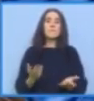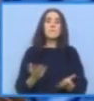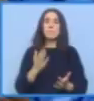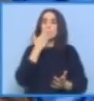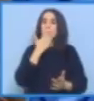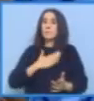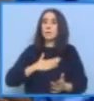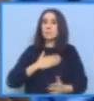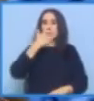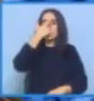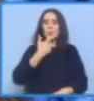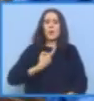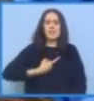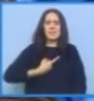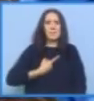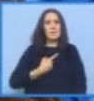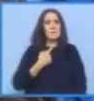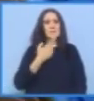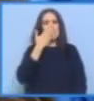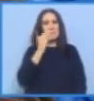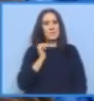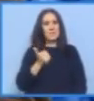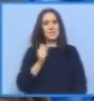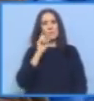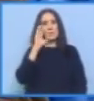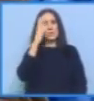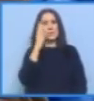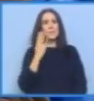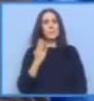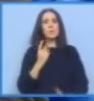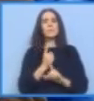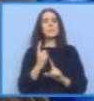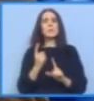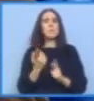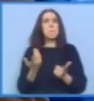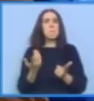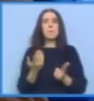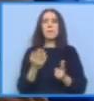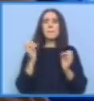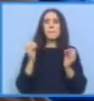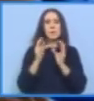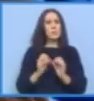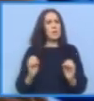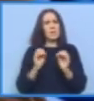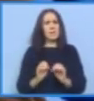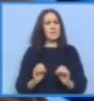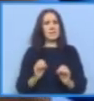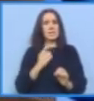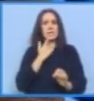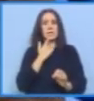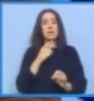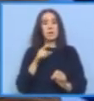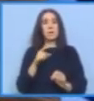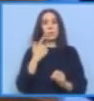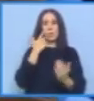Parece-me a mim, pessoalmente, que sou eu também, mas parece-me muito correto e muito importante. Porque aqui não há nada de mágico, quer dizer, ao fazer